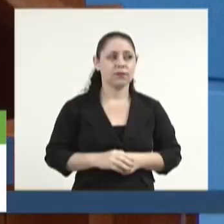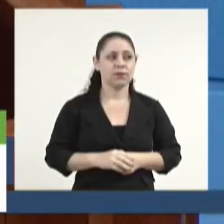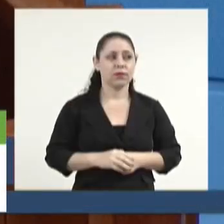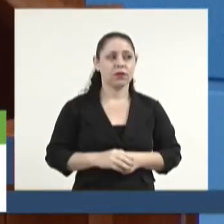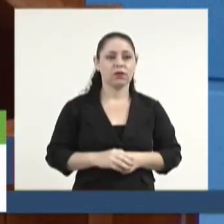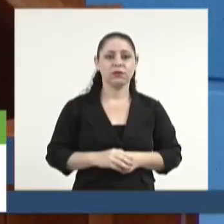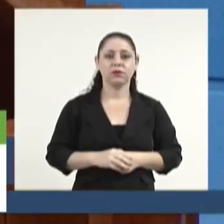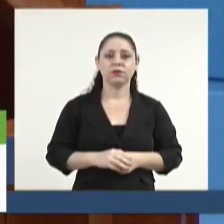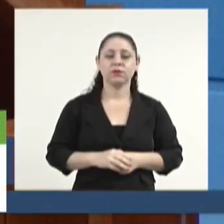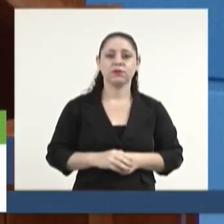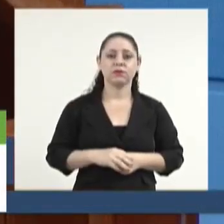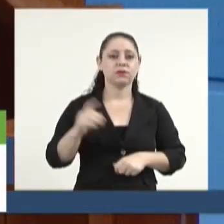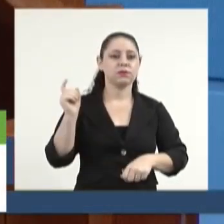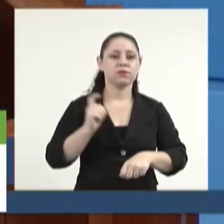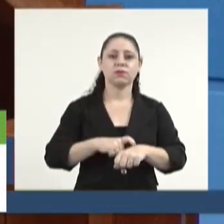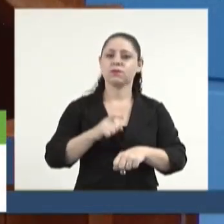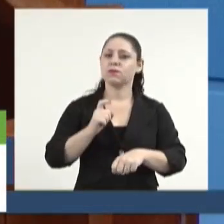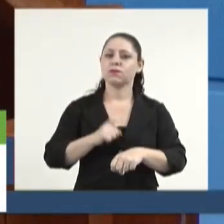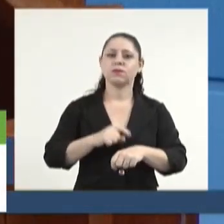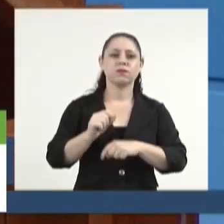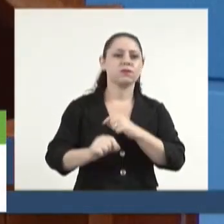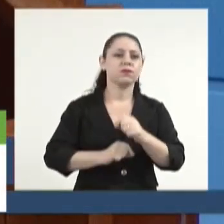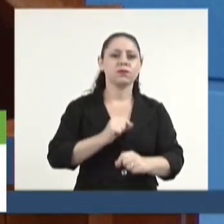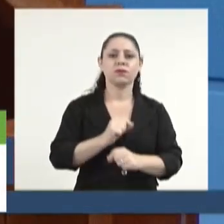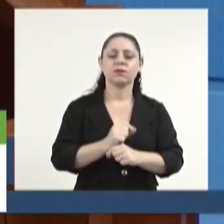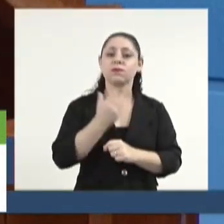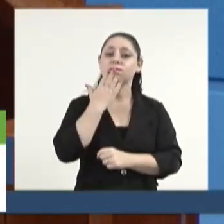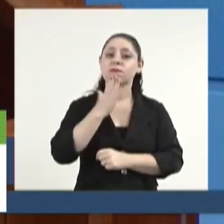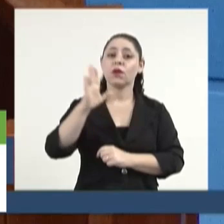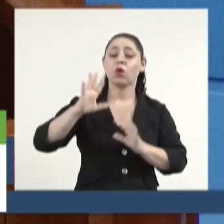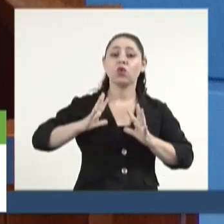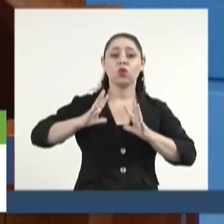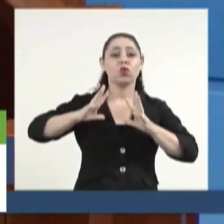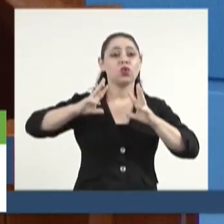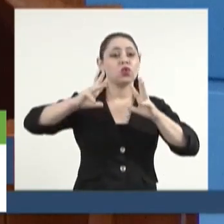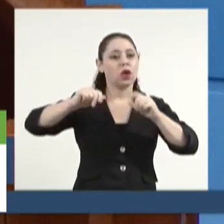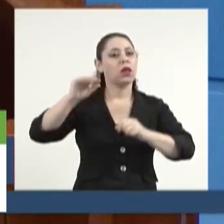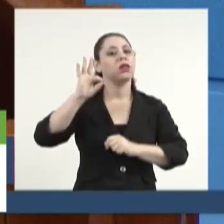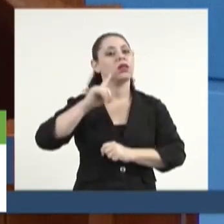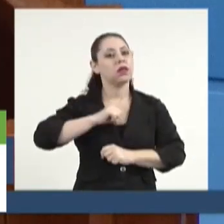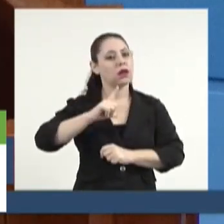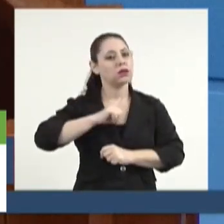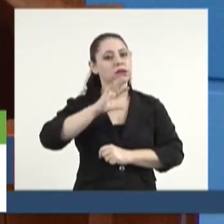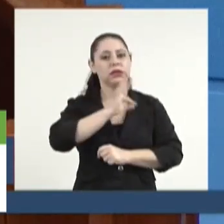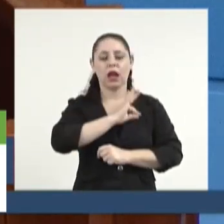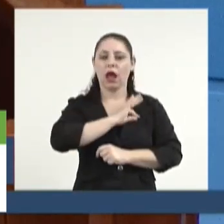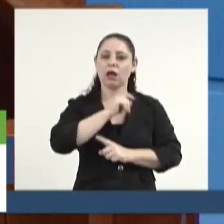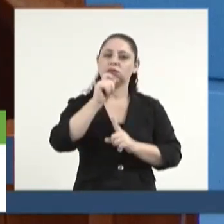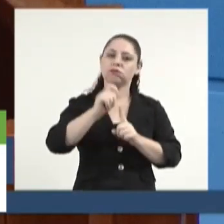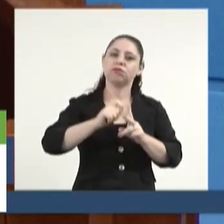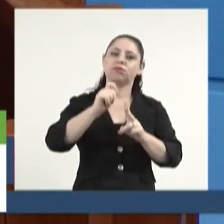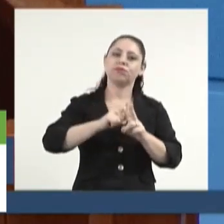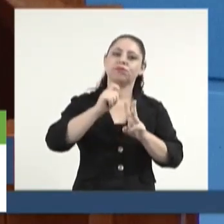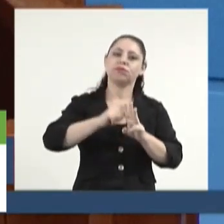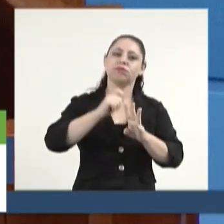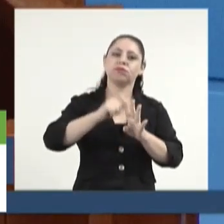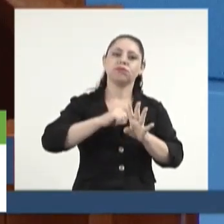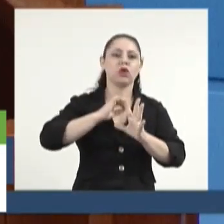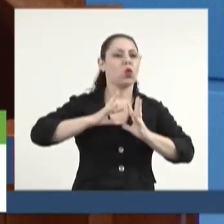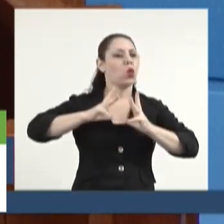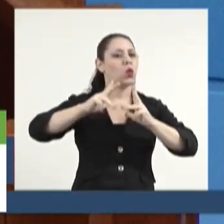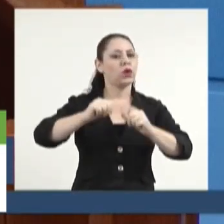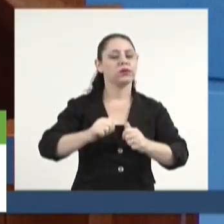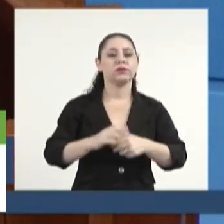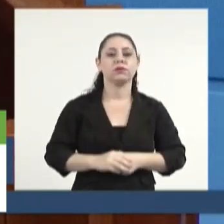Naquele momento, a promessa era de que todos teriam salário todos os meses. E